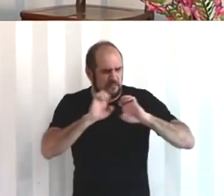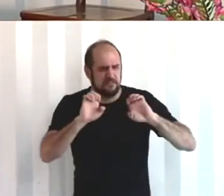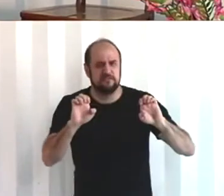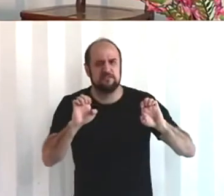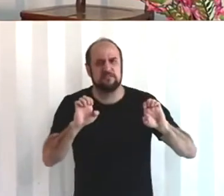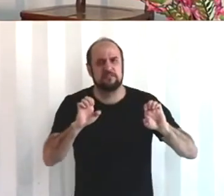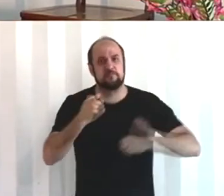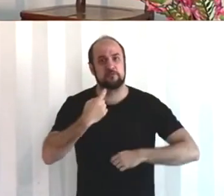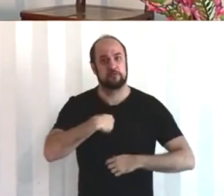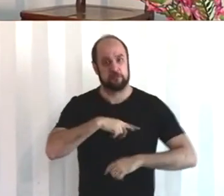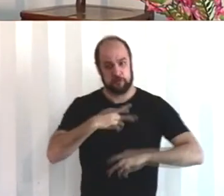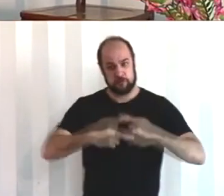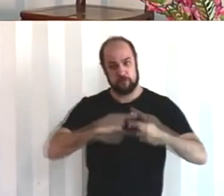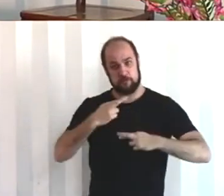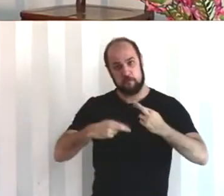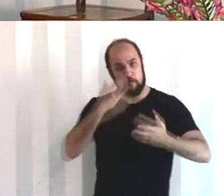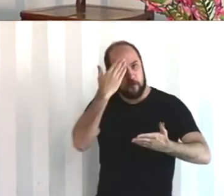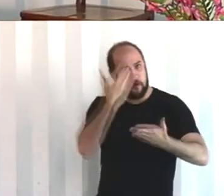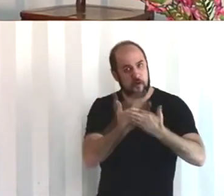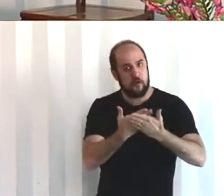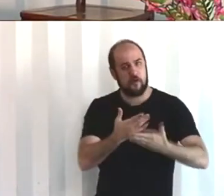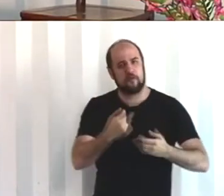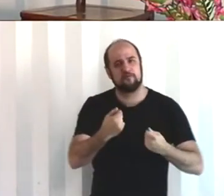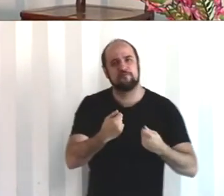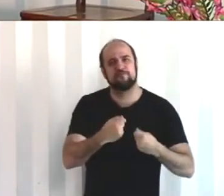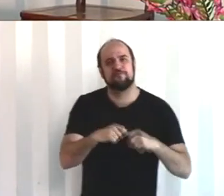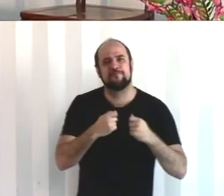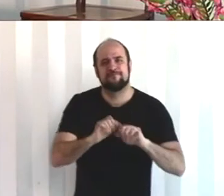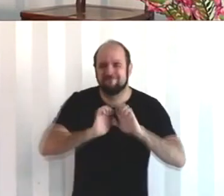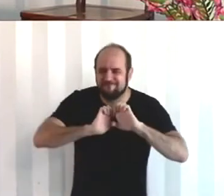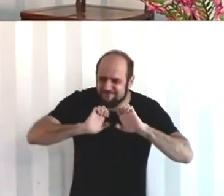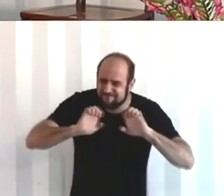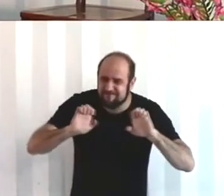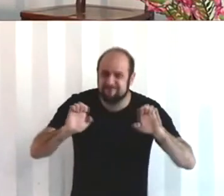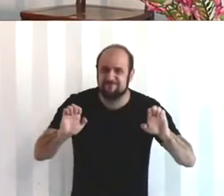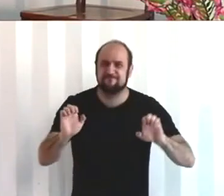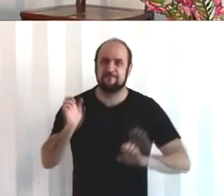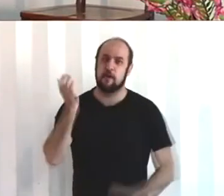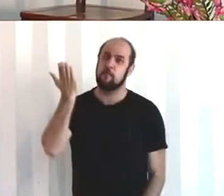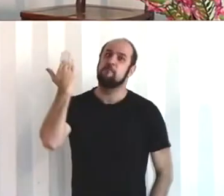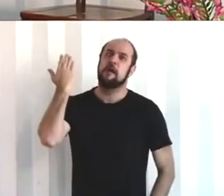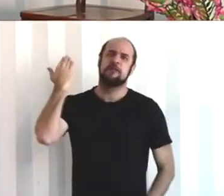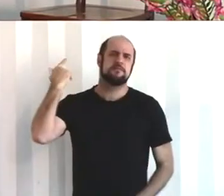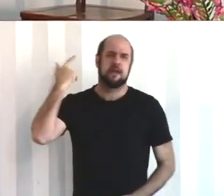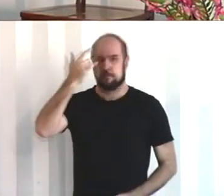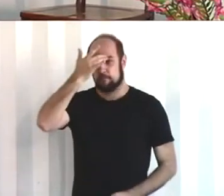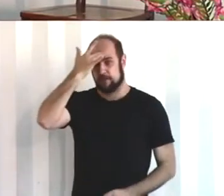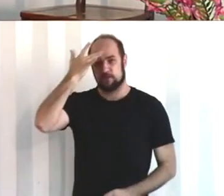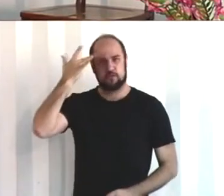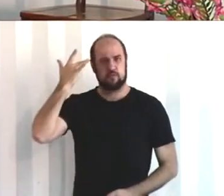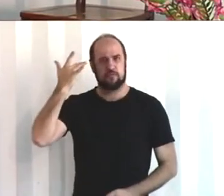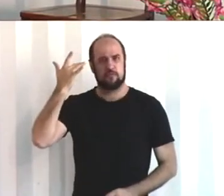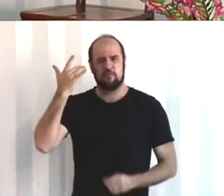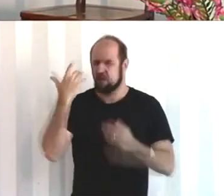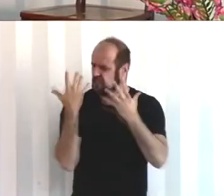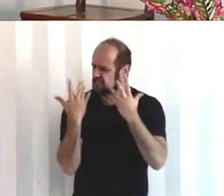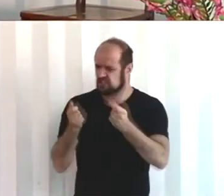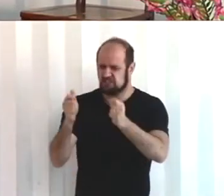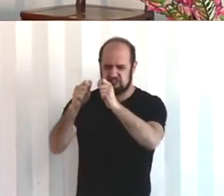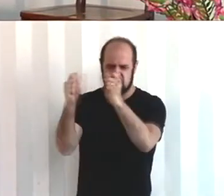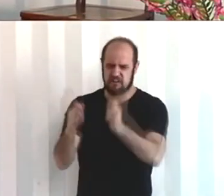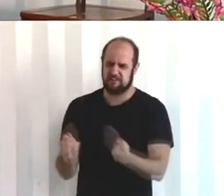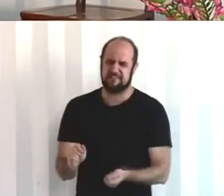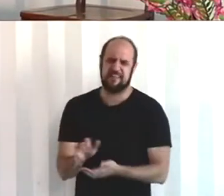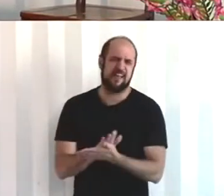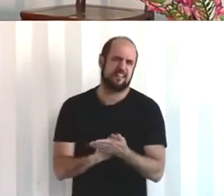da reforma protestante, devemos viver o evangelho lembrando que aqueles irmãos do passado jamais aceitariam qualquer